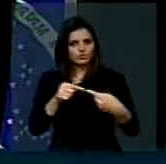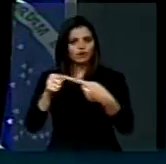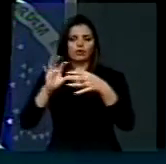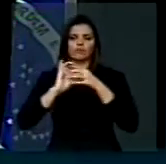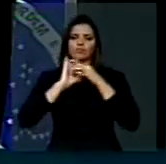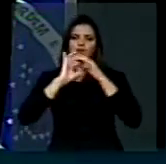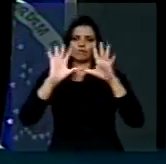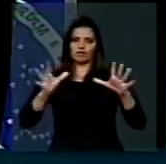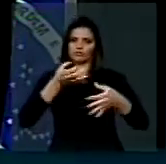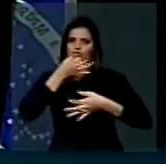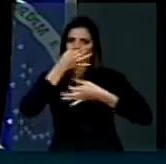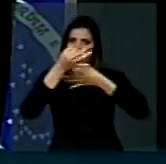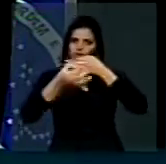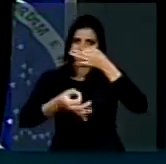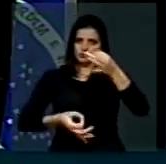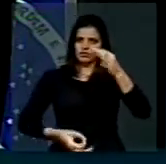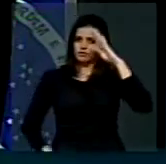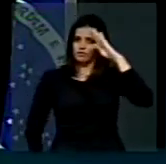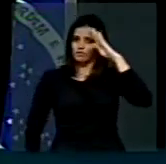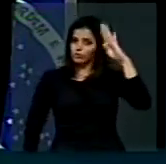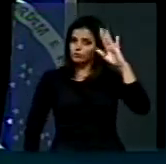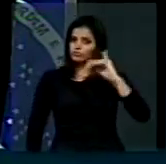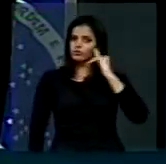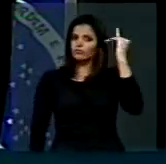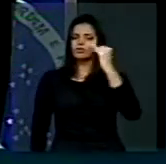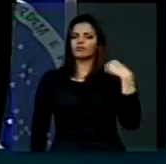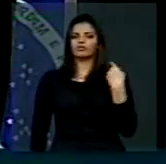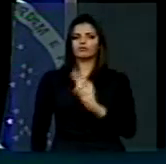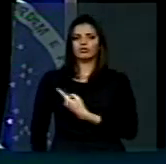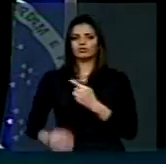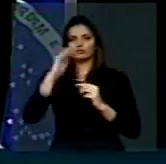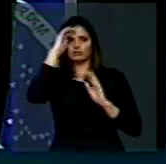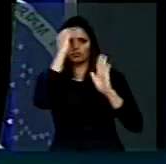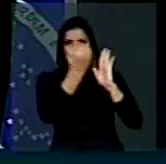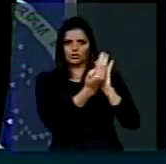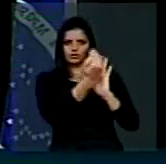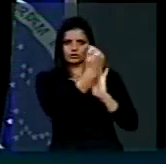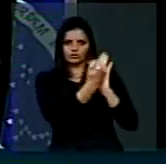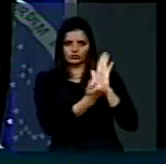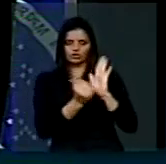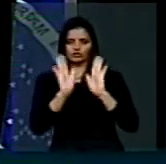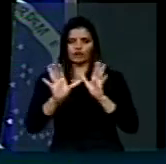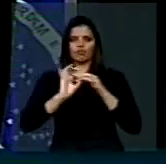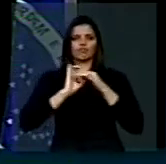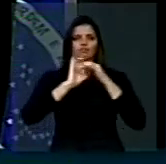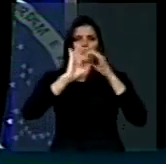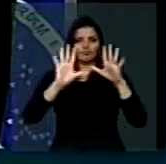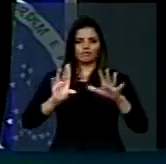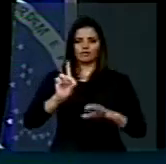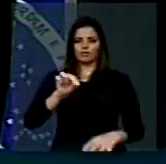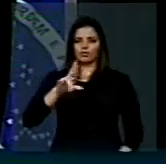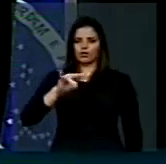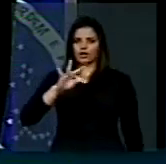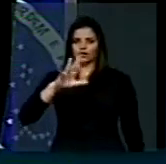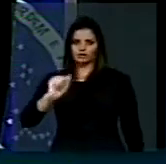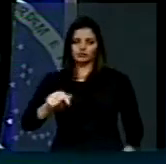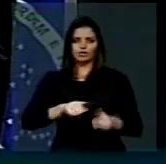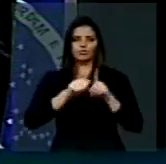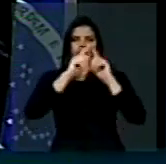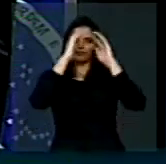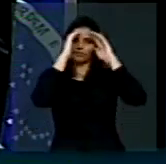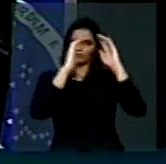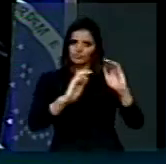de expressão, princípio fundamental em toda a nossa ordem democrática, o respeito à privacidade do usuário,